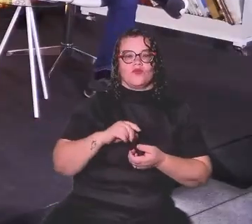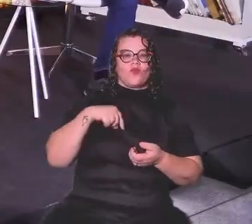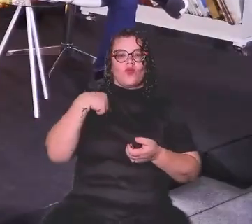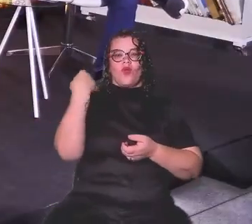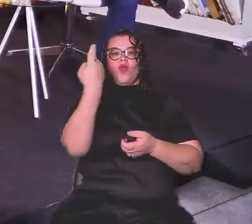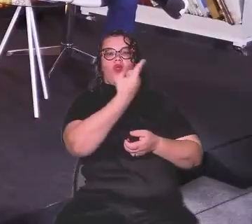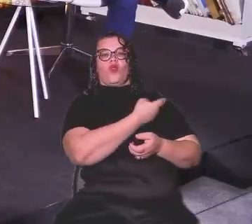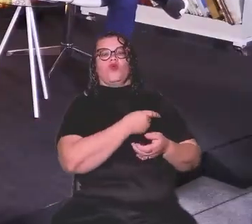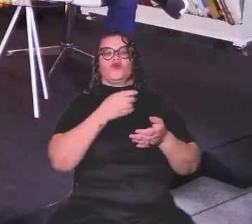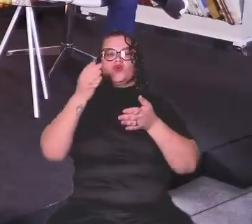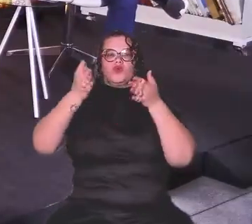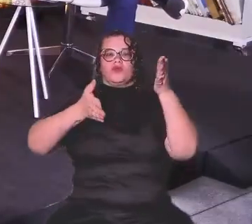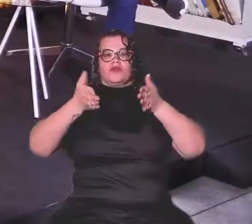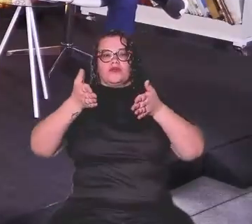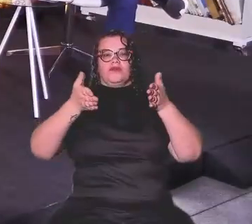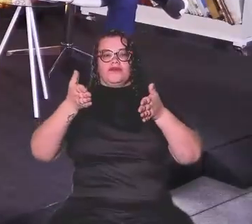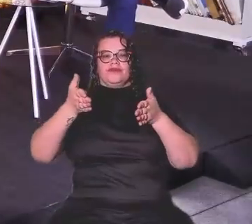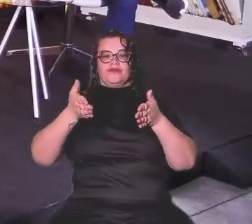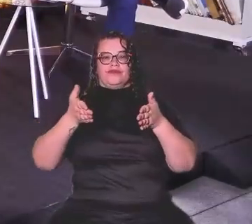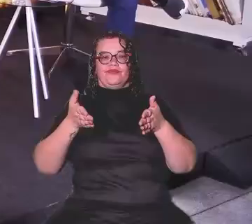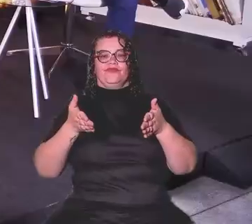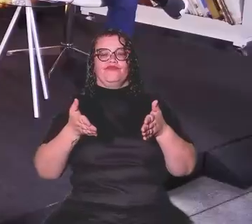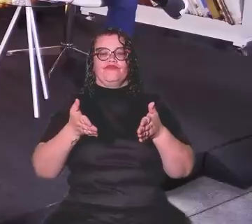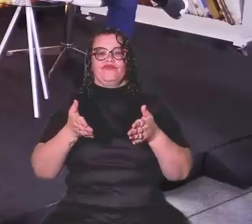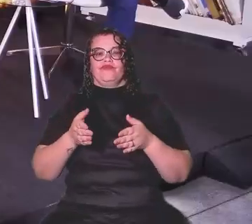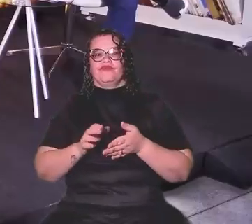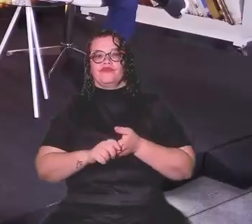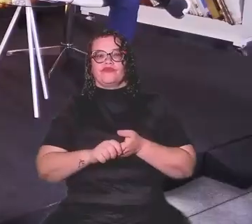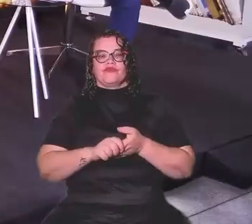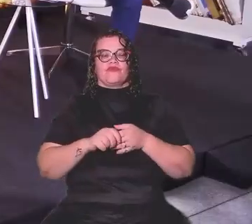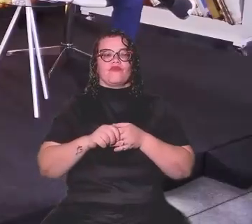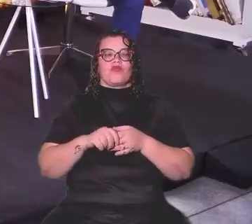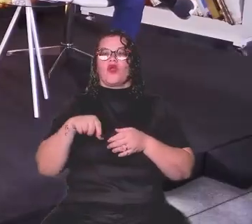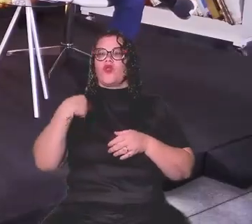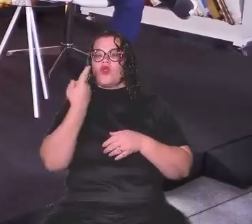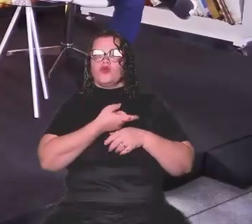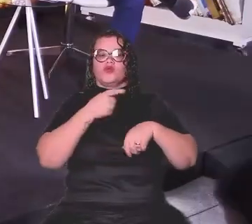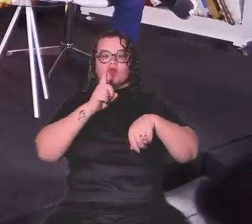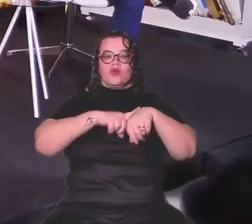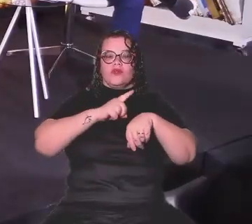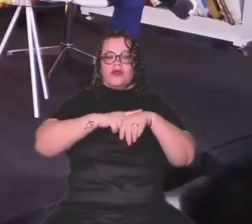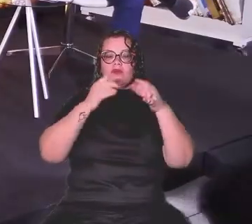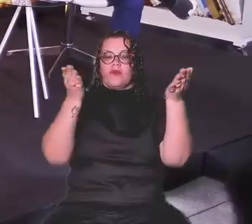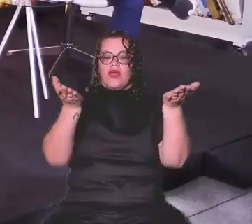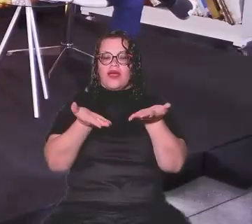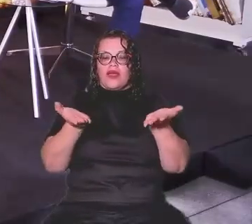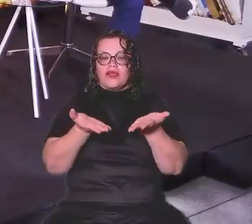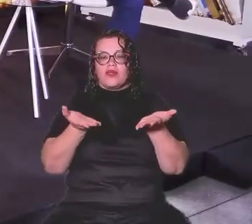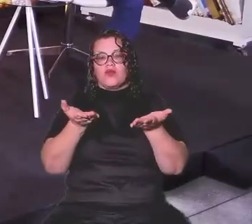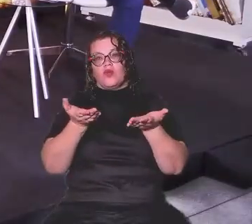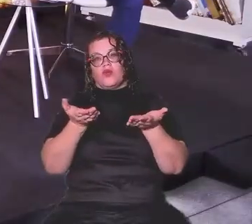Nosso tempo, não é isso? Nosso tempo. É o nosso tempo, o tempo de Drummond, ou o nosso tempo, o tempo de agora, gente?